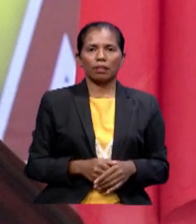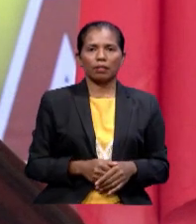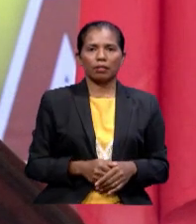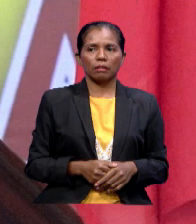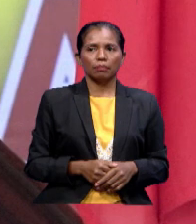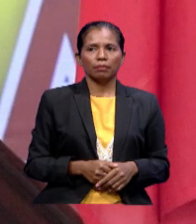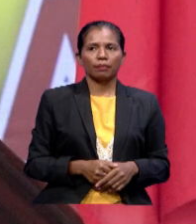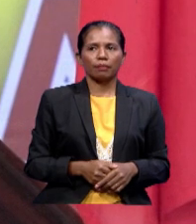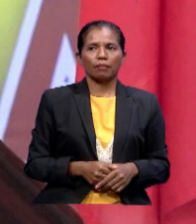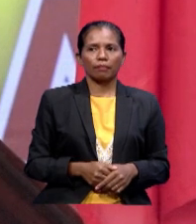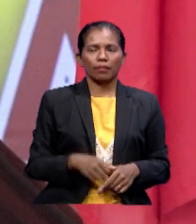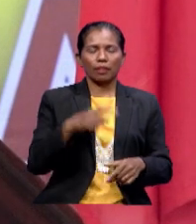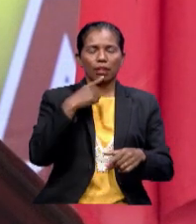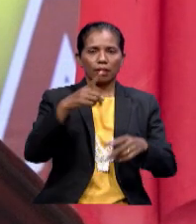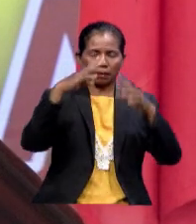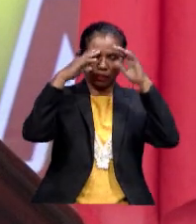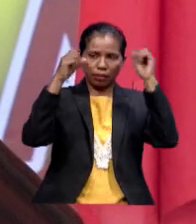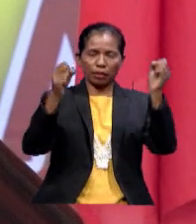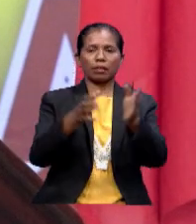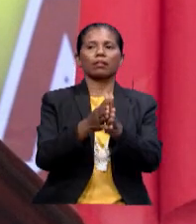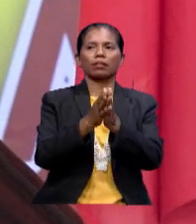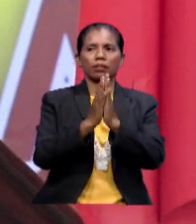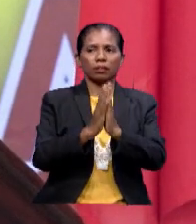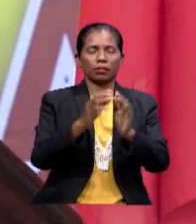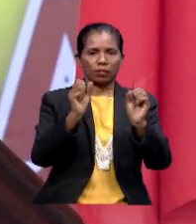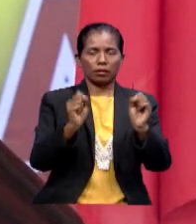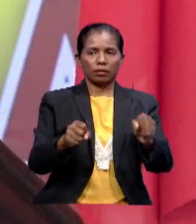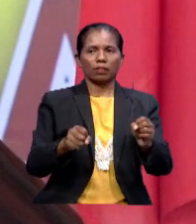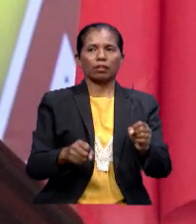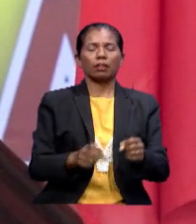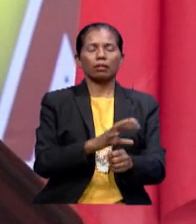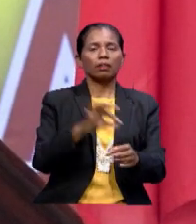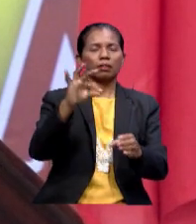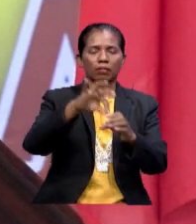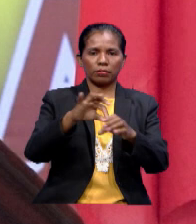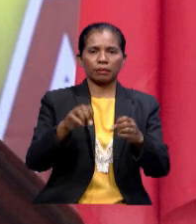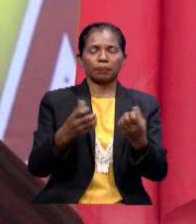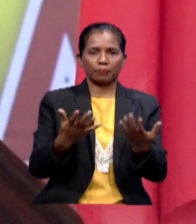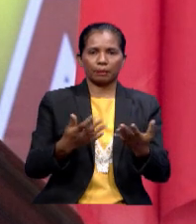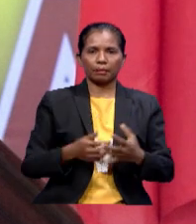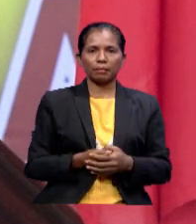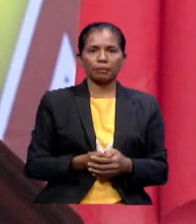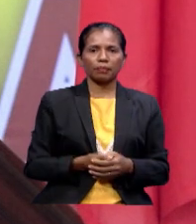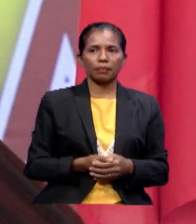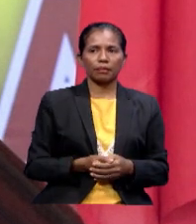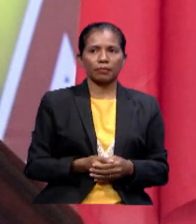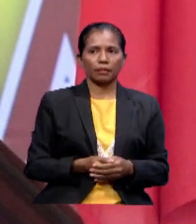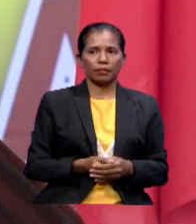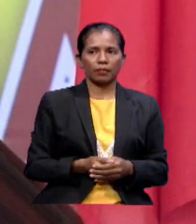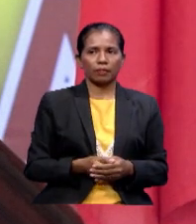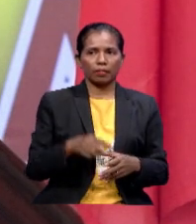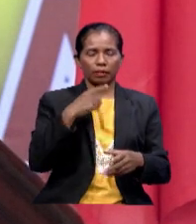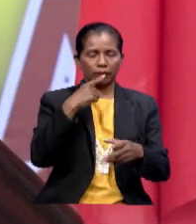Demo para o presidente Rácio com russo para propitar o voto no Estado. Está a tratar de